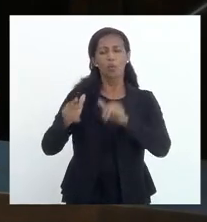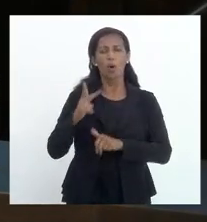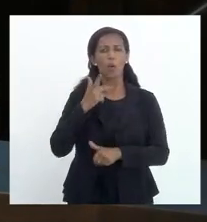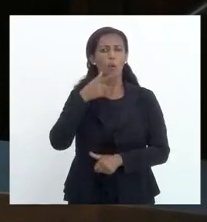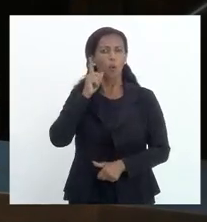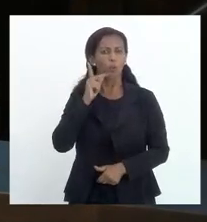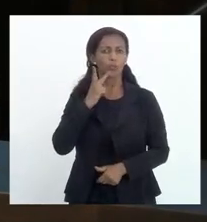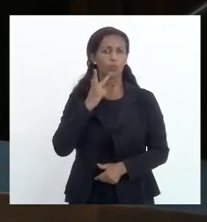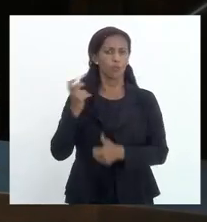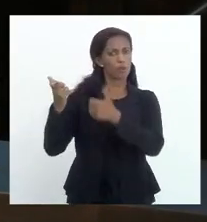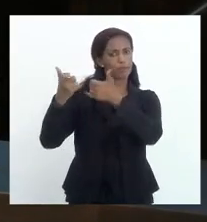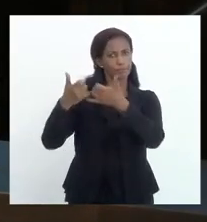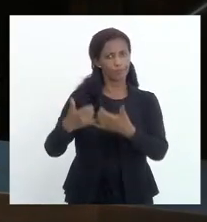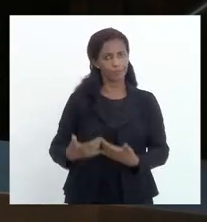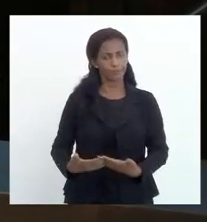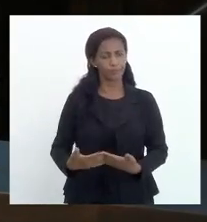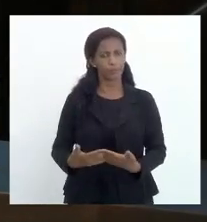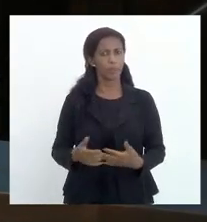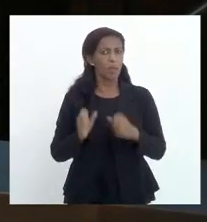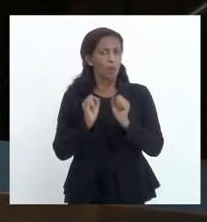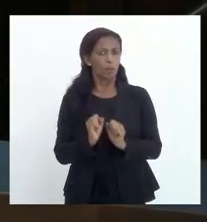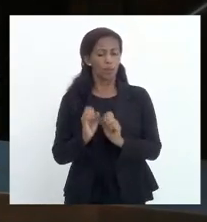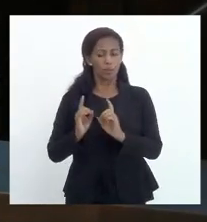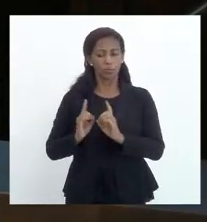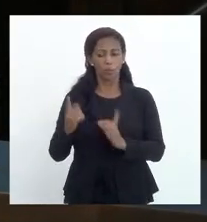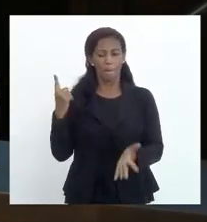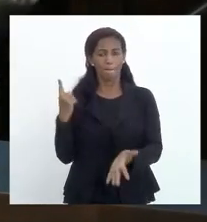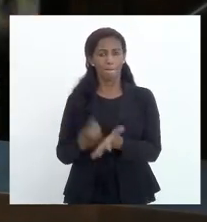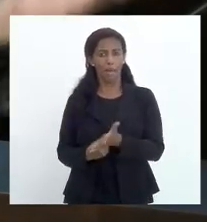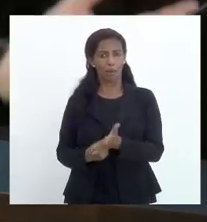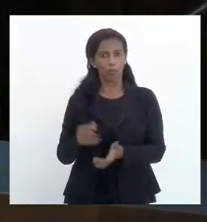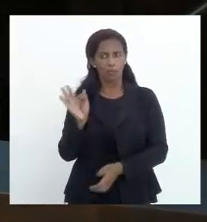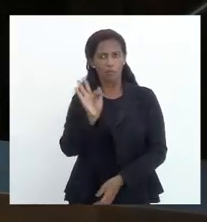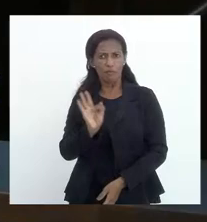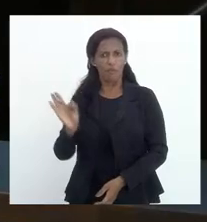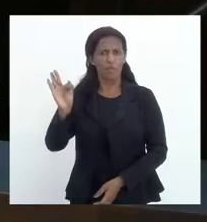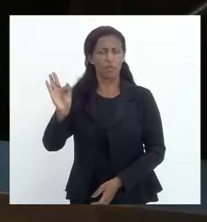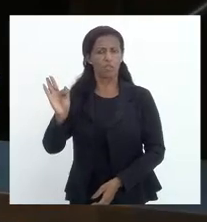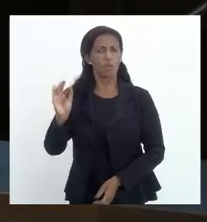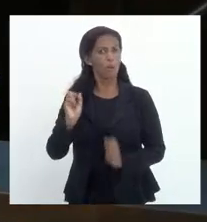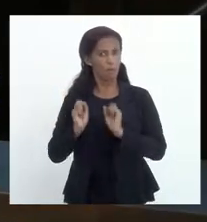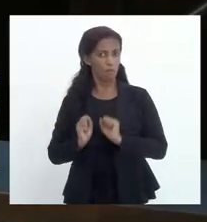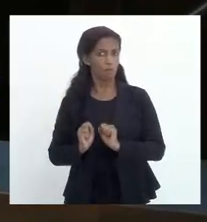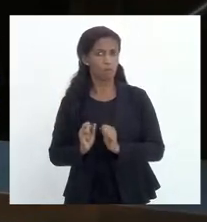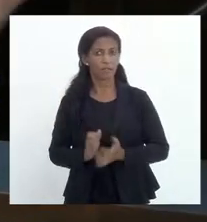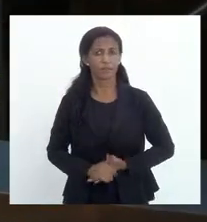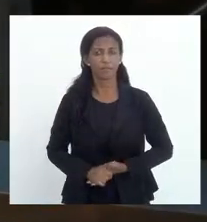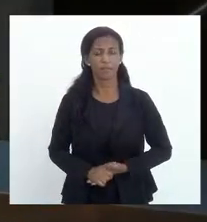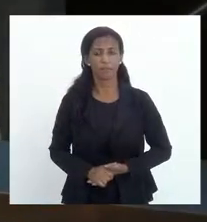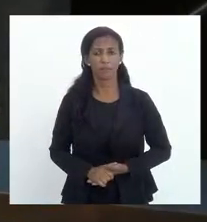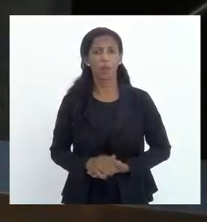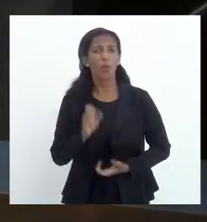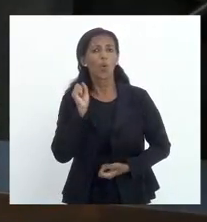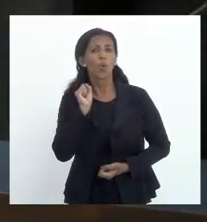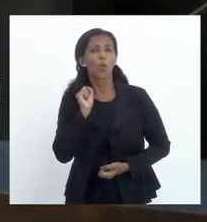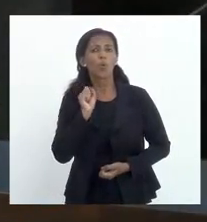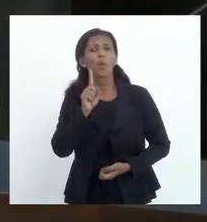aqui, podemos discutir o Pacto Federativo? Podemos. O que que nos